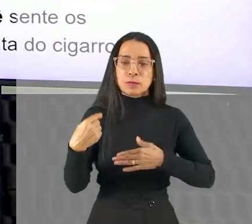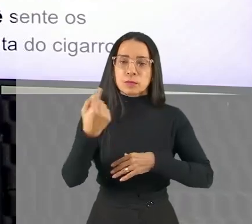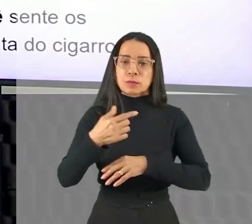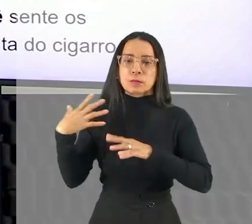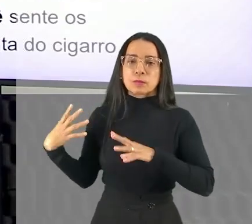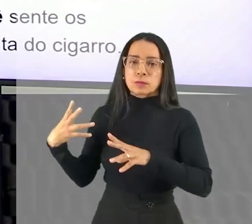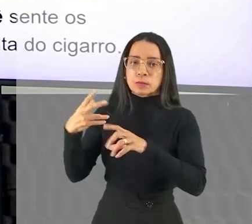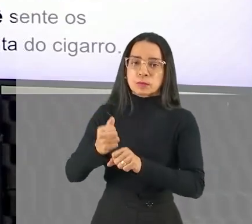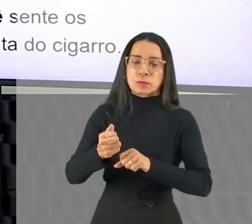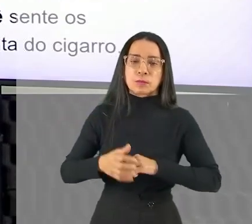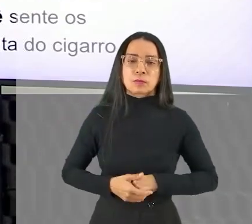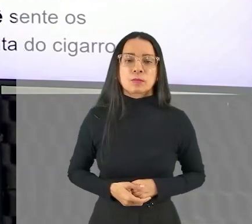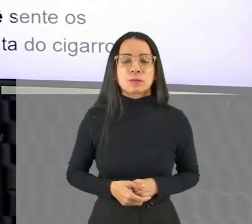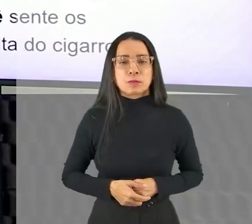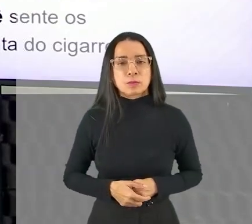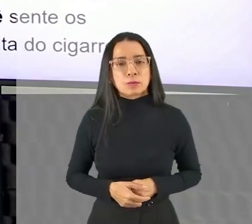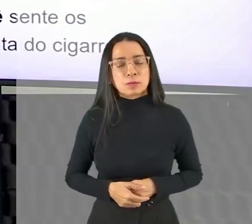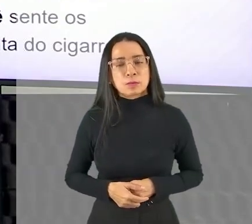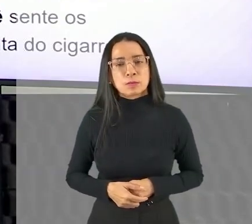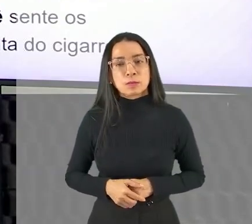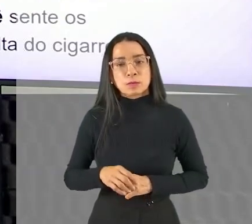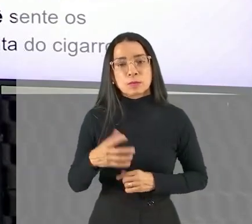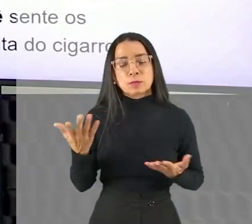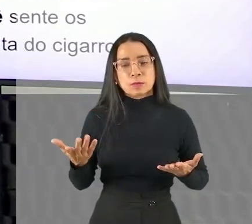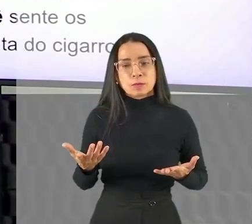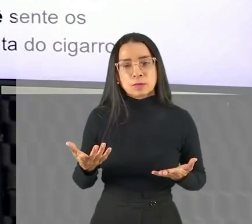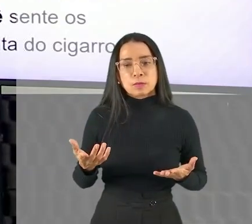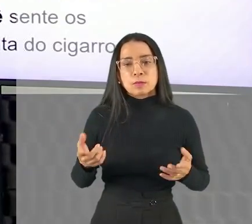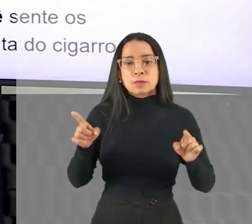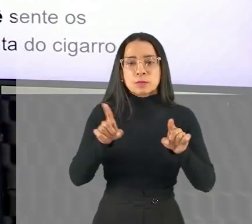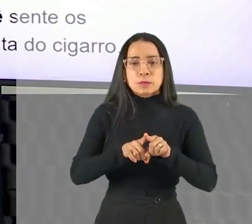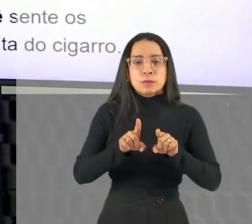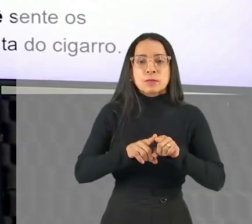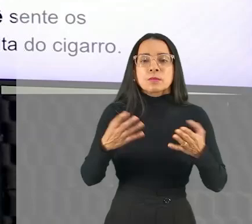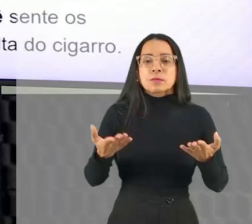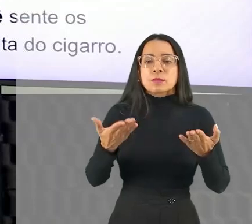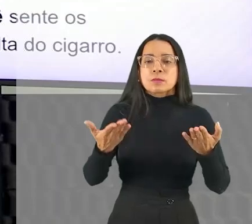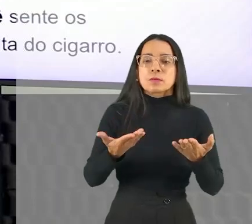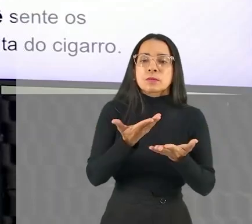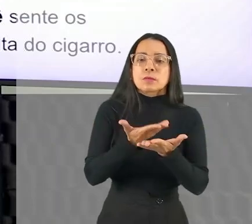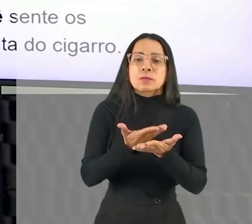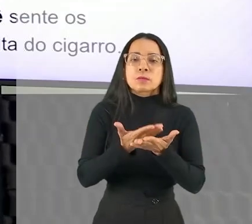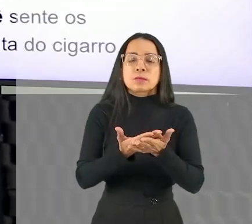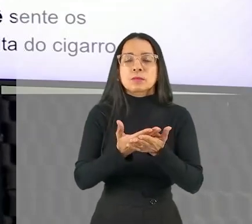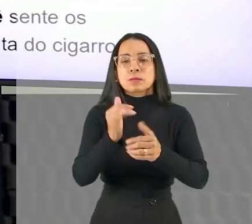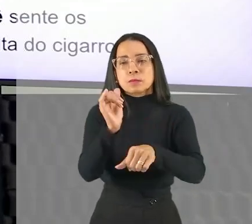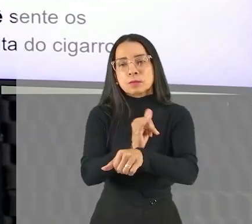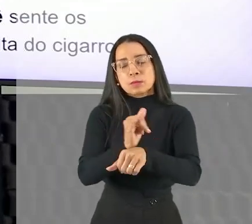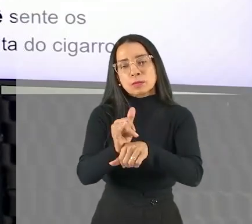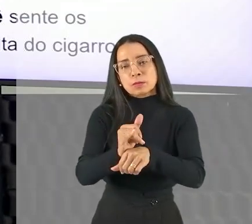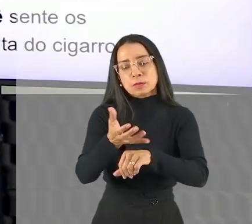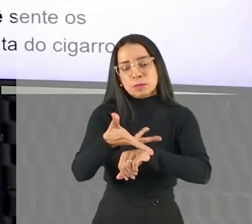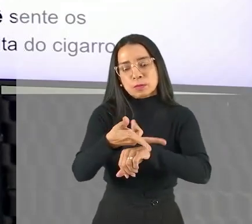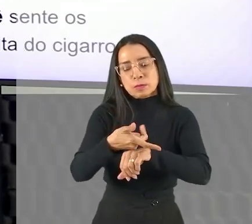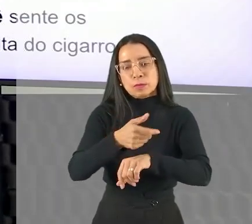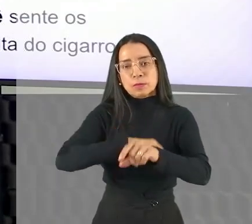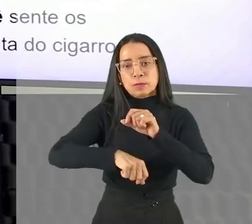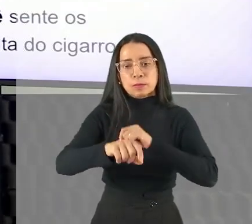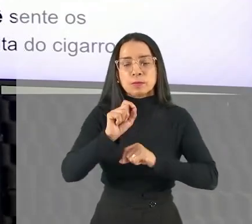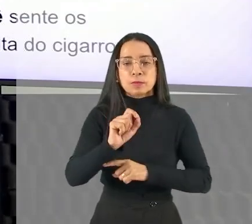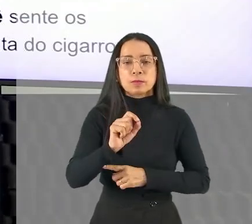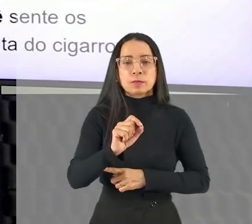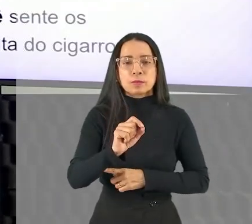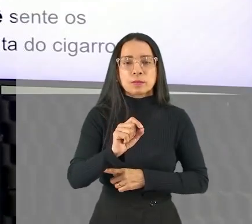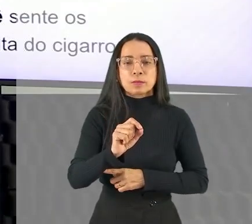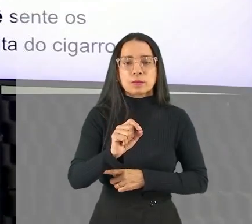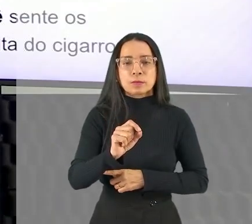a gente também está tratando desse tópico. O título do texto, né, que a gente vai trabalhar sobre essa questão da estratégia argumentativa